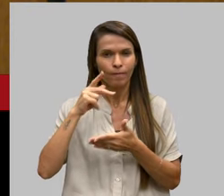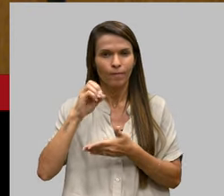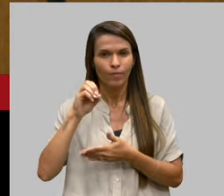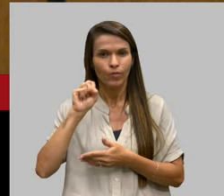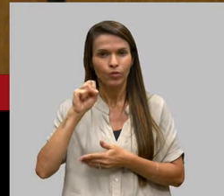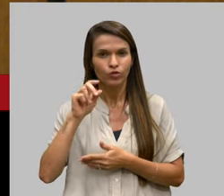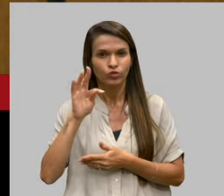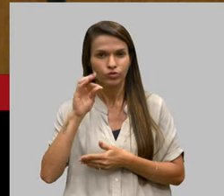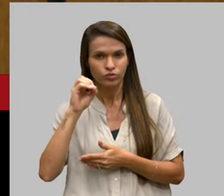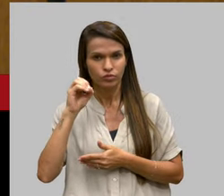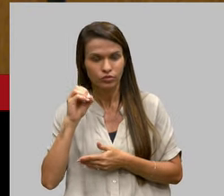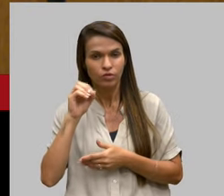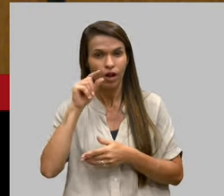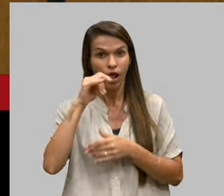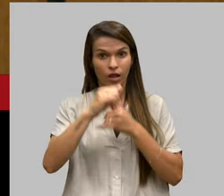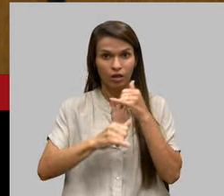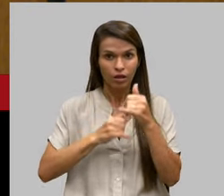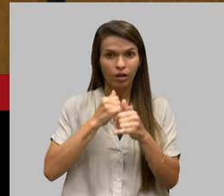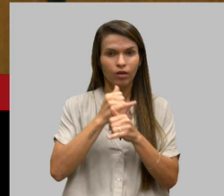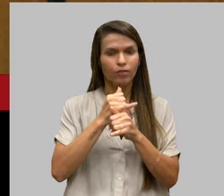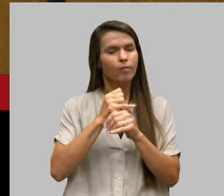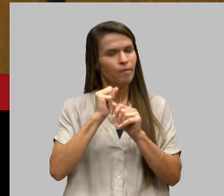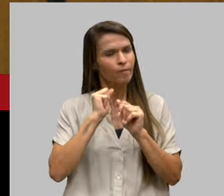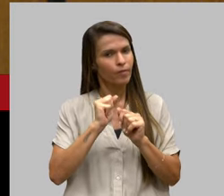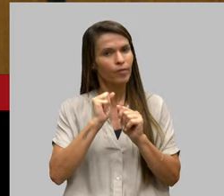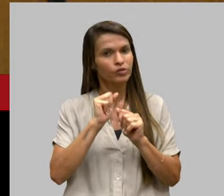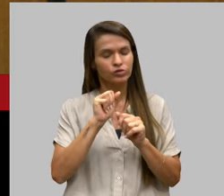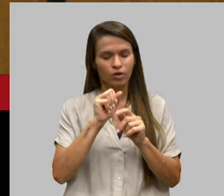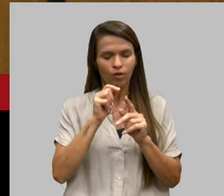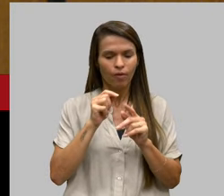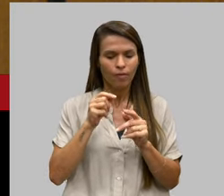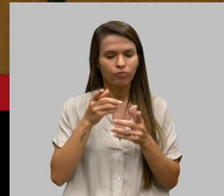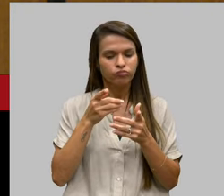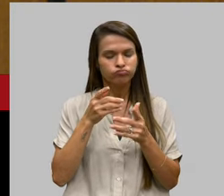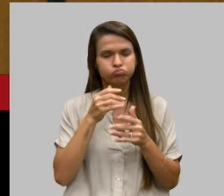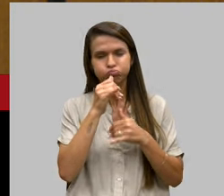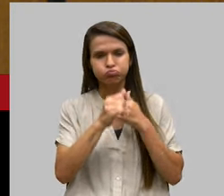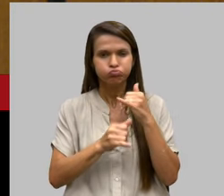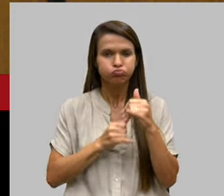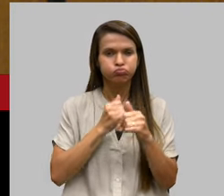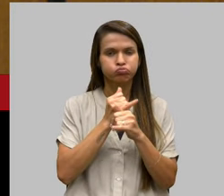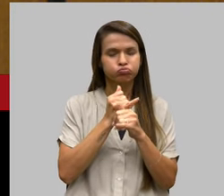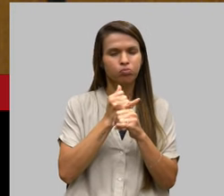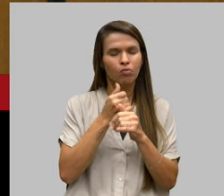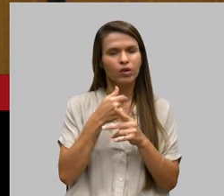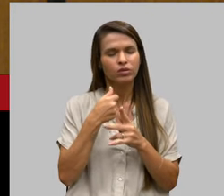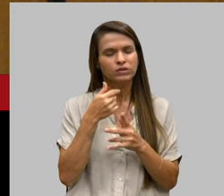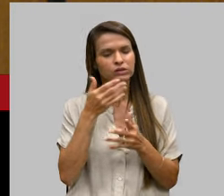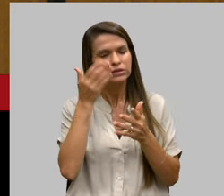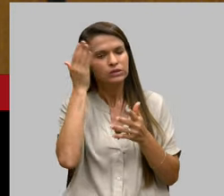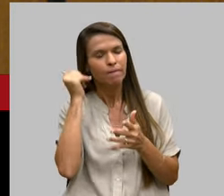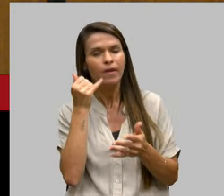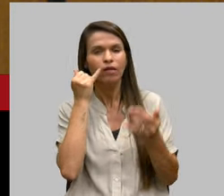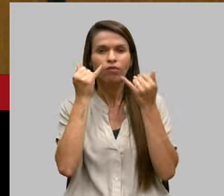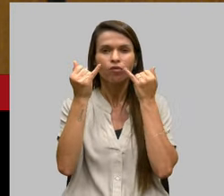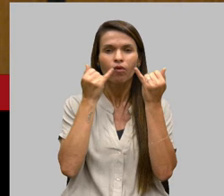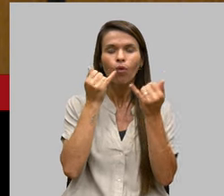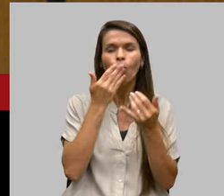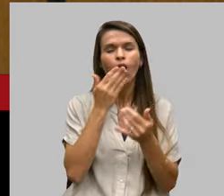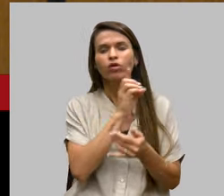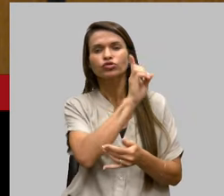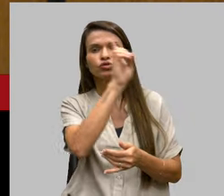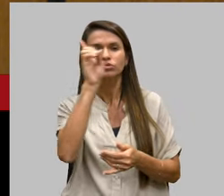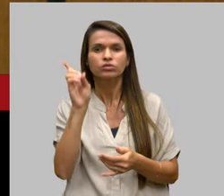site colocar nossos dados e saber quanto que eu vou receber quando eu vou aposentar Qual que é a data que eu